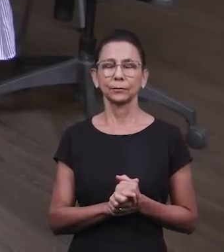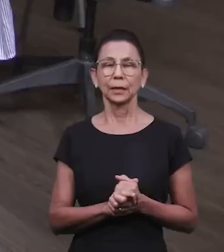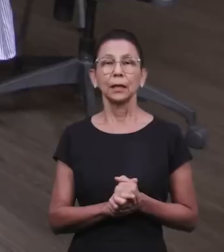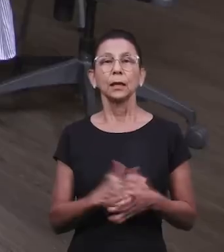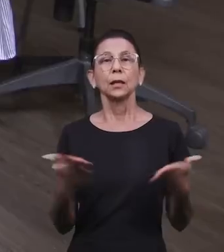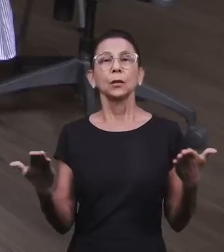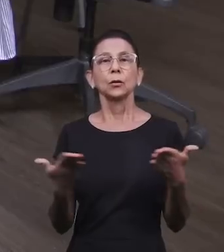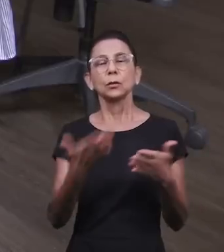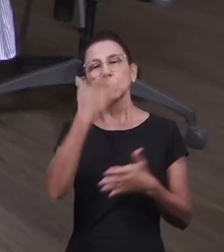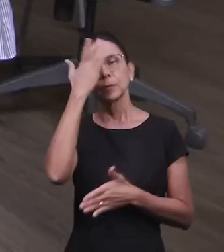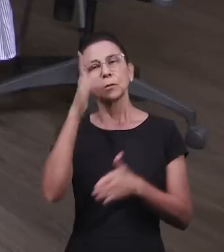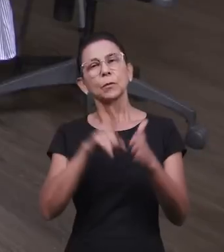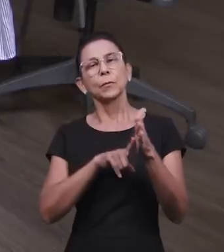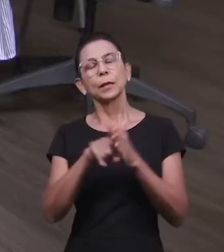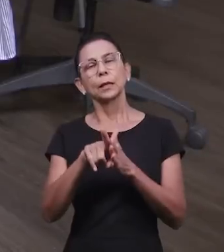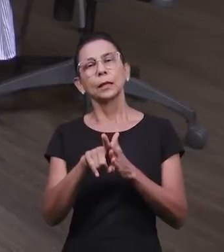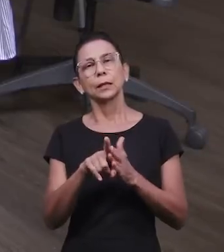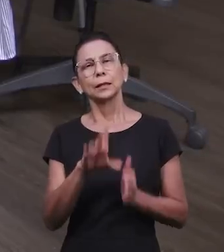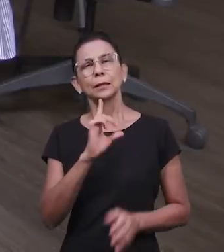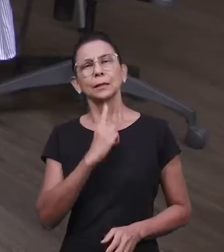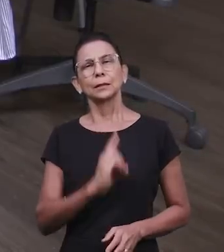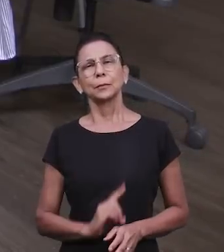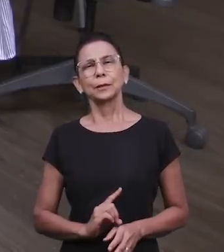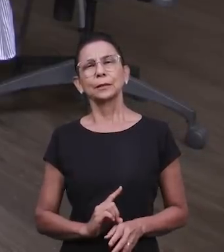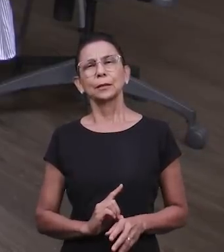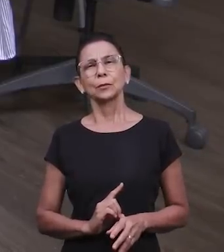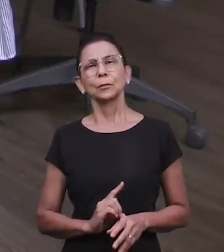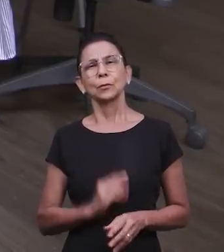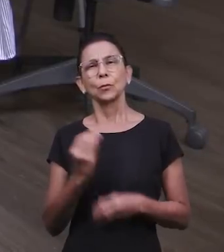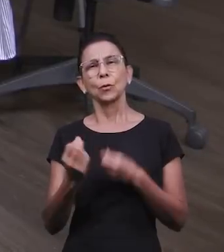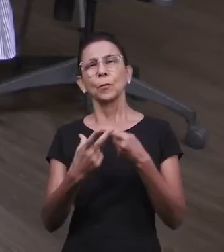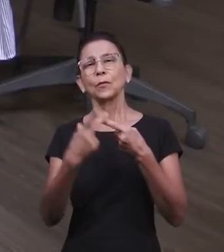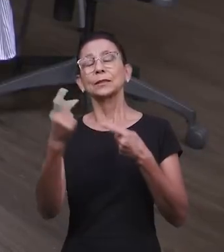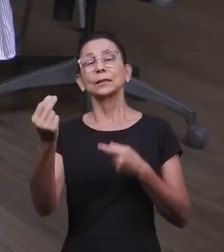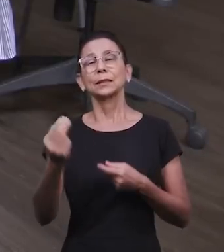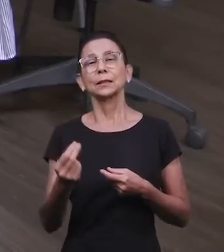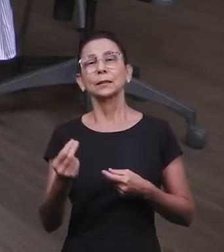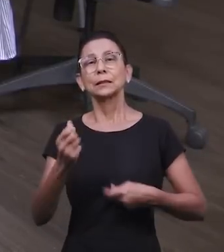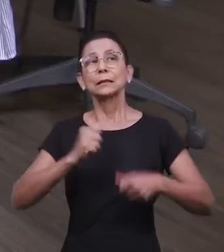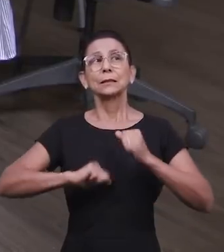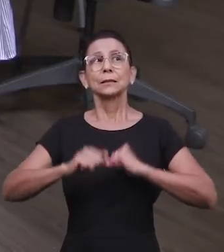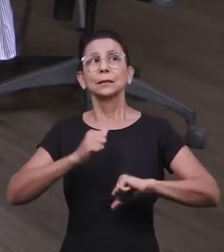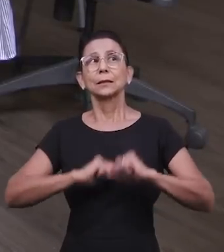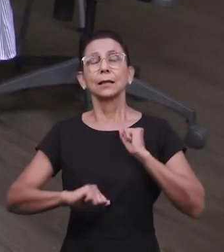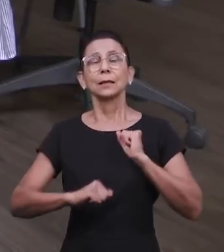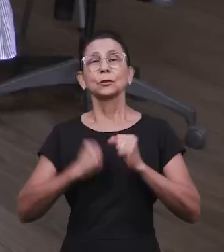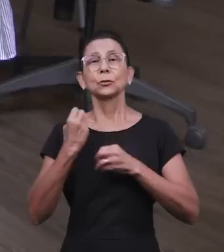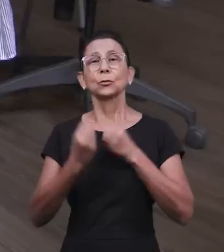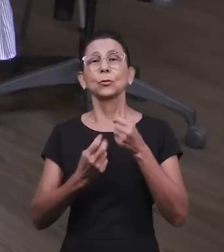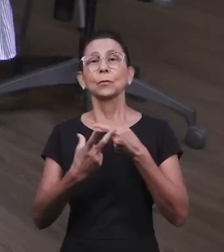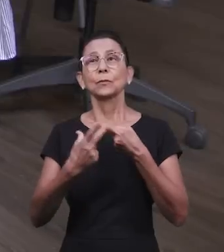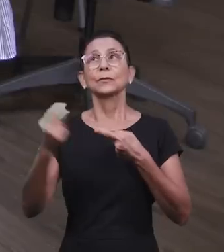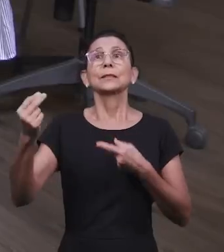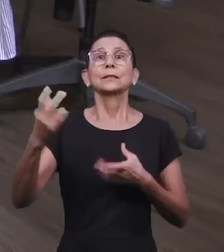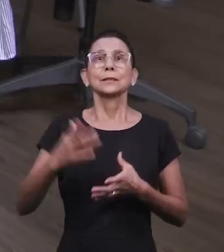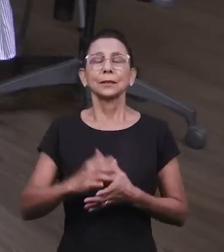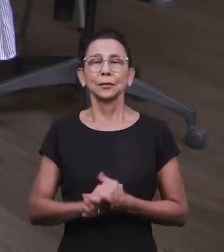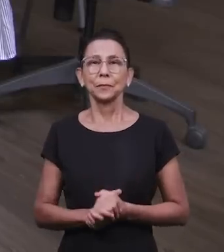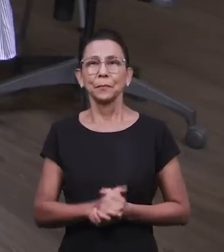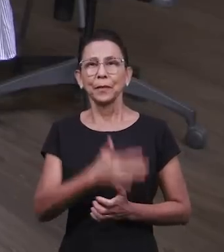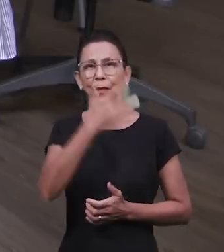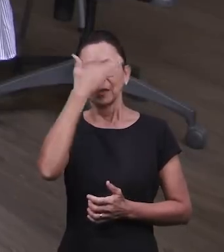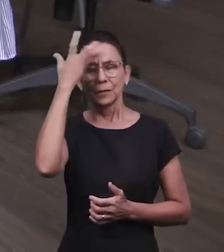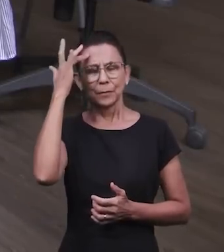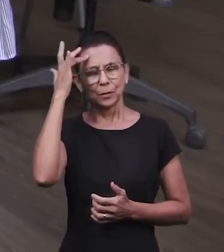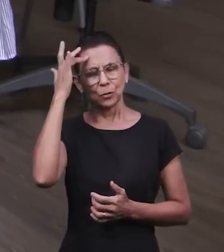depressão. As pessoas estão perguntando como vencer a ansiedade. As pessoas acordam no meio da noite